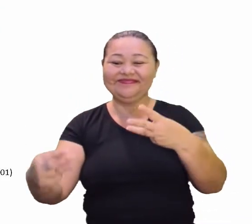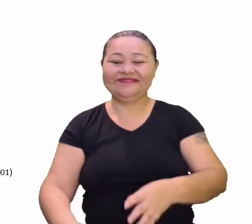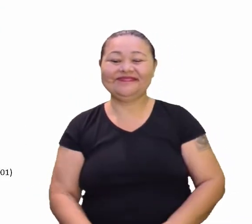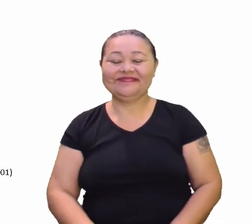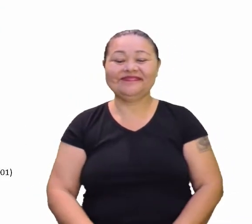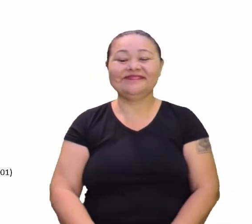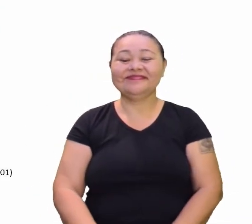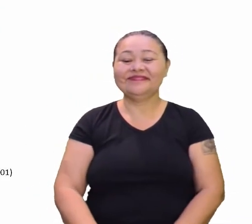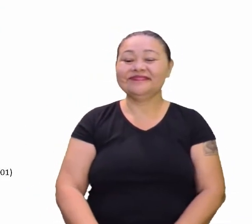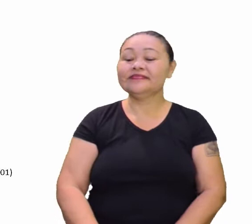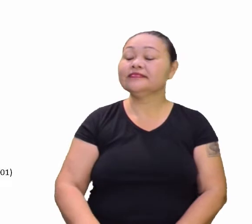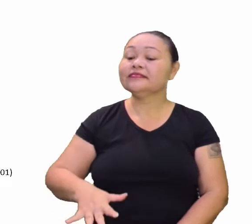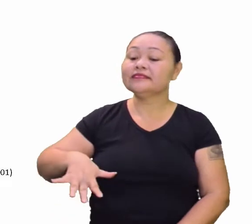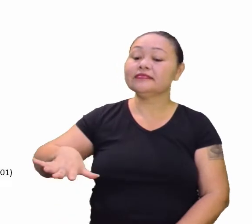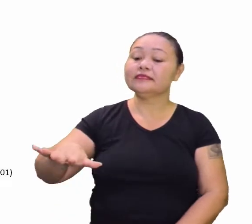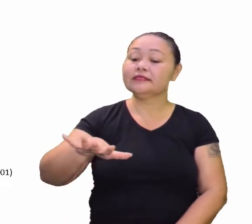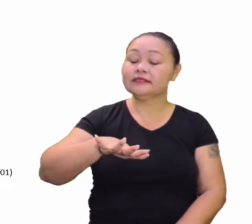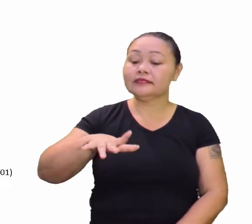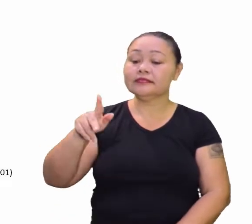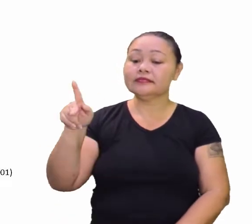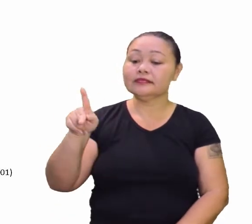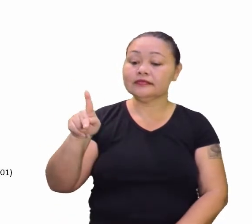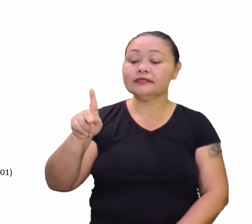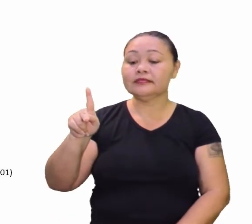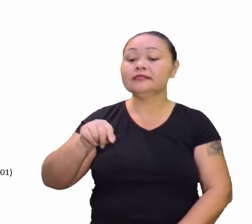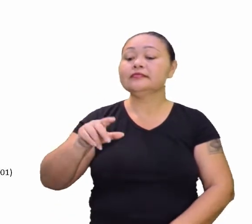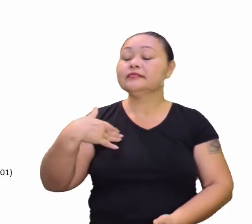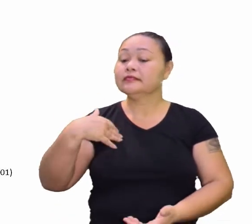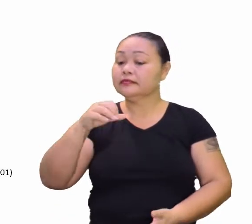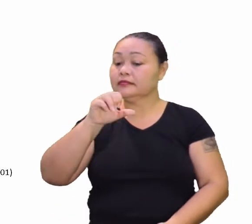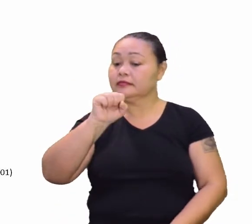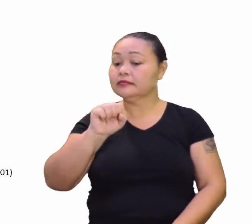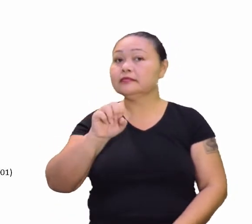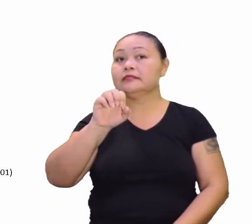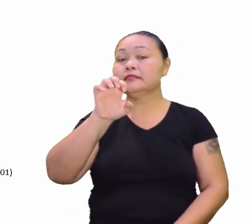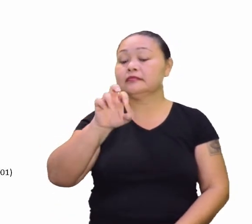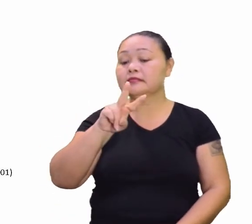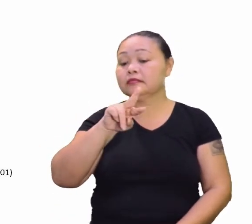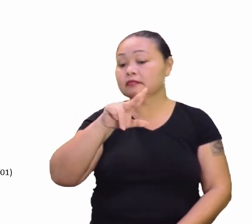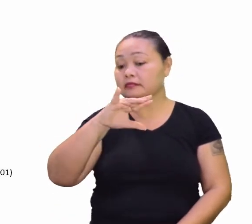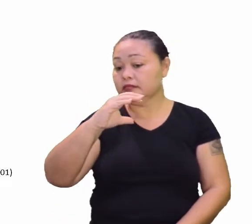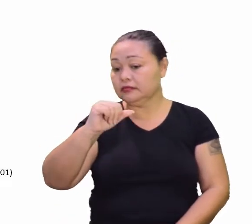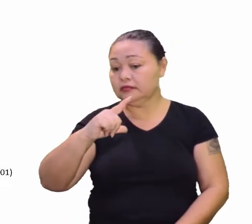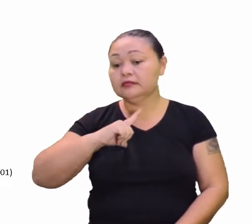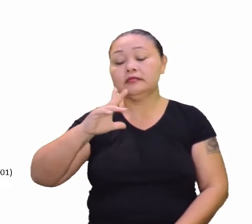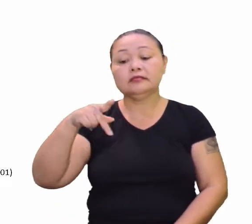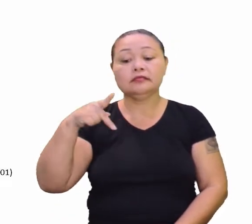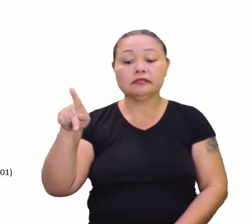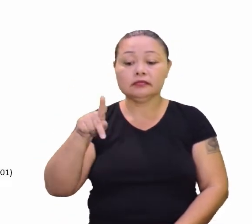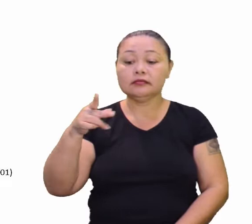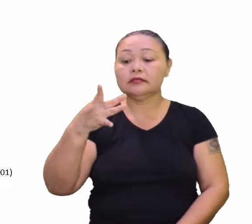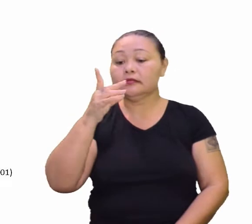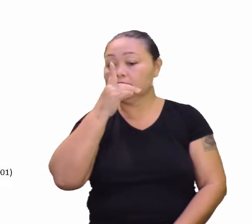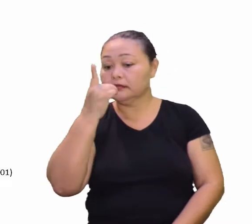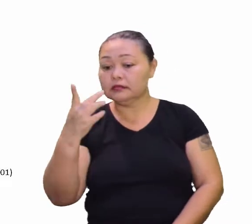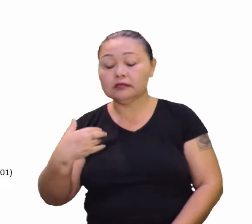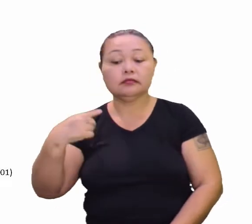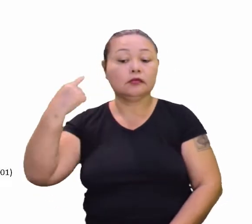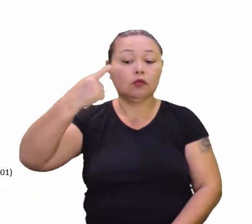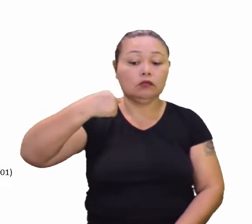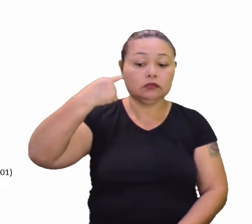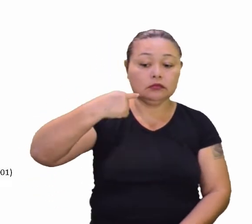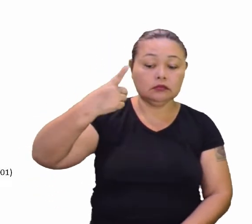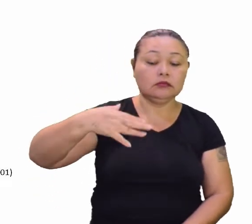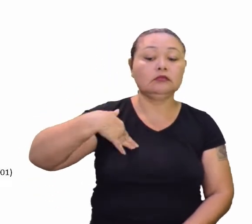bem. Então, a nossa atividade é de prestação de serviço, não é, professor? É isso aí. Muito bem. Então, professor, dentista,